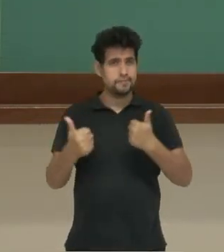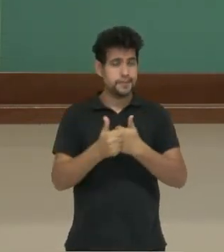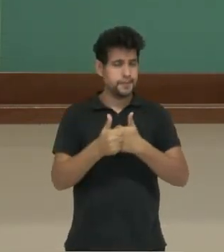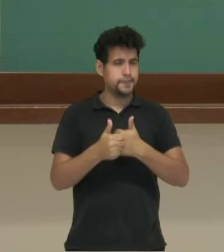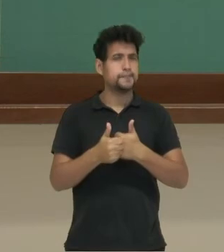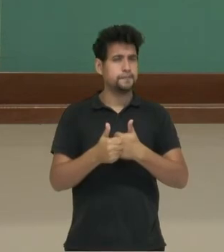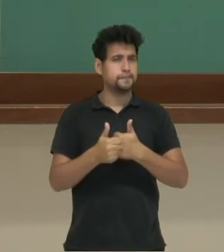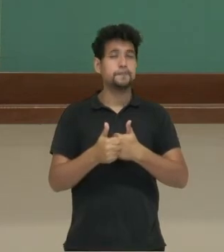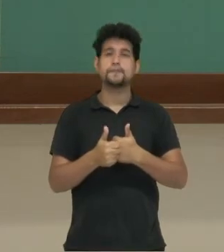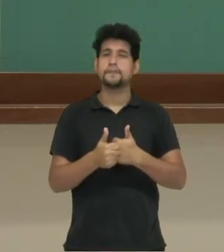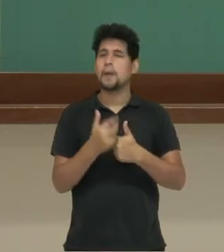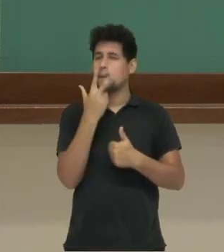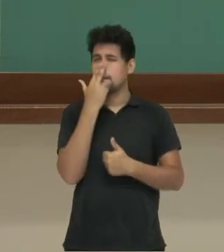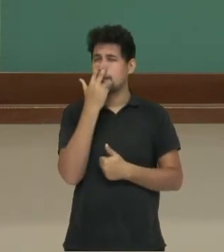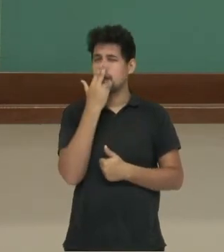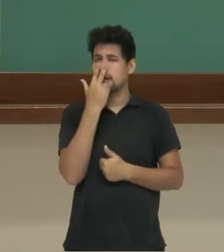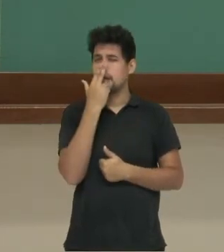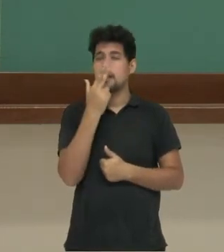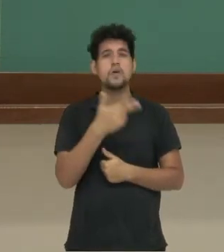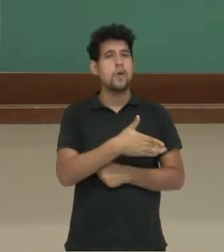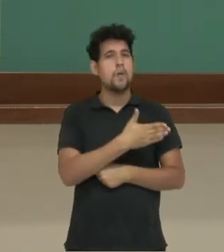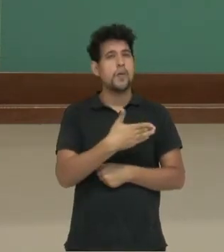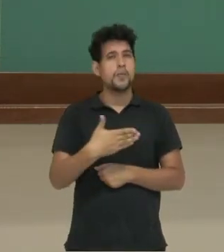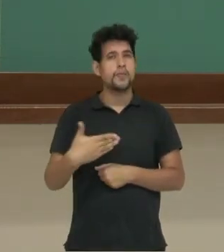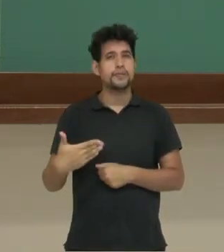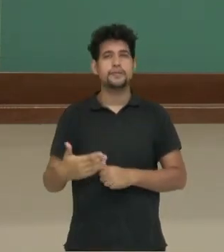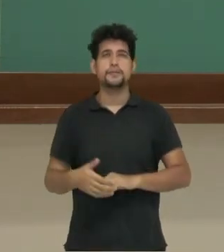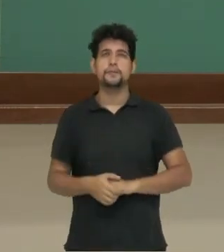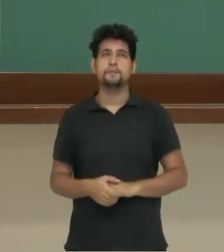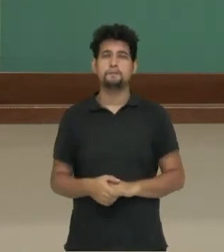perto, tá? Bem parecida com os dos peixes, inclusive.